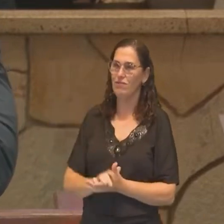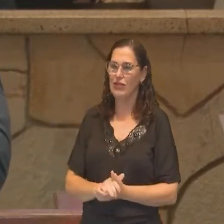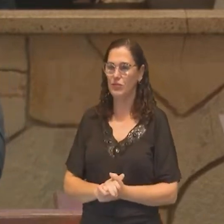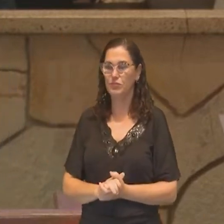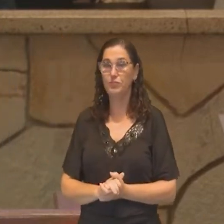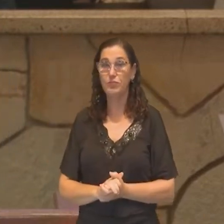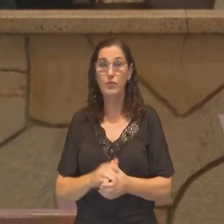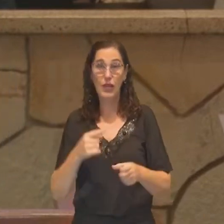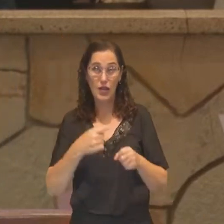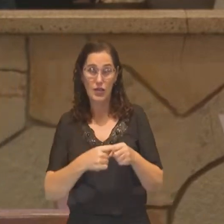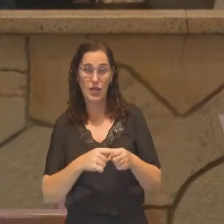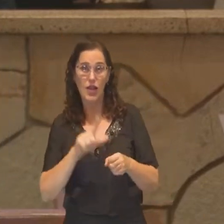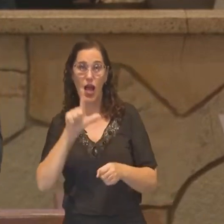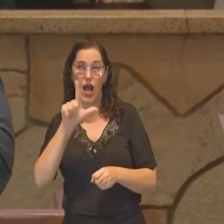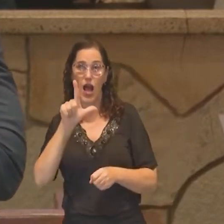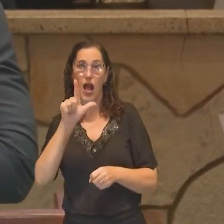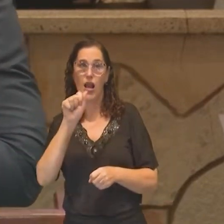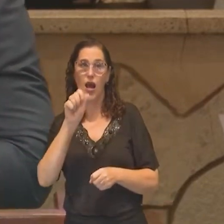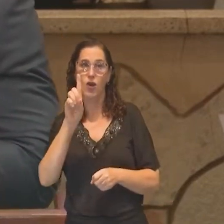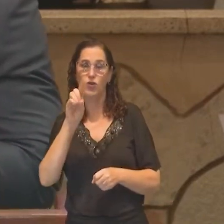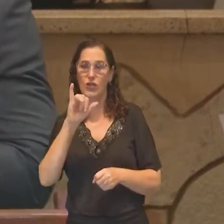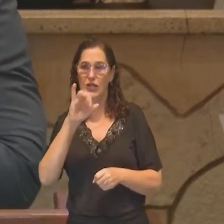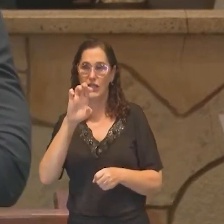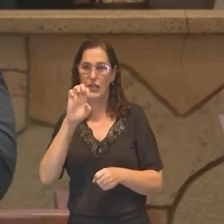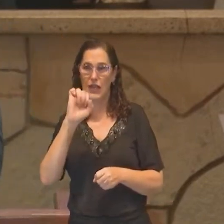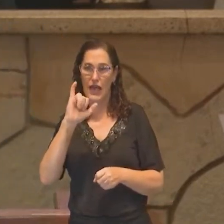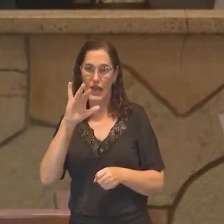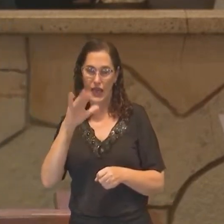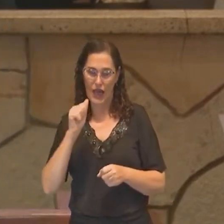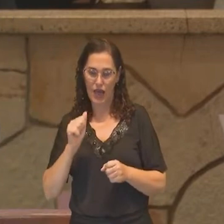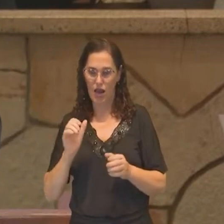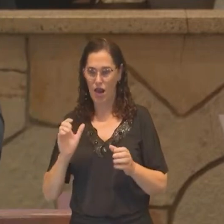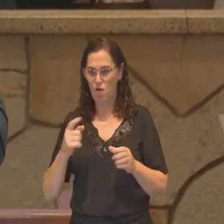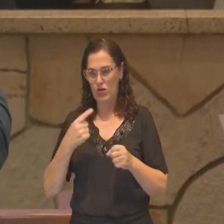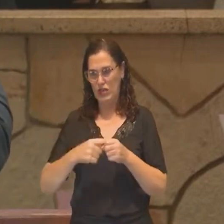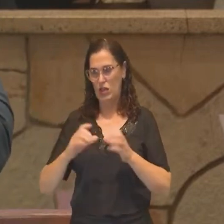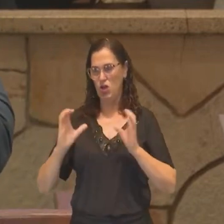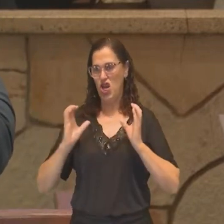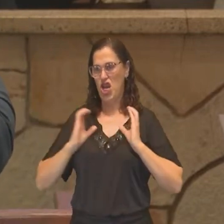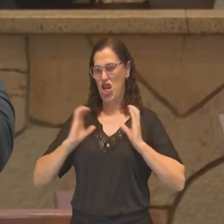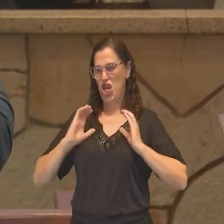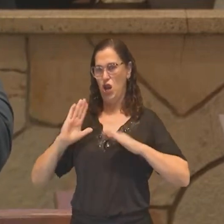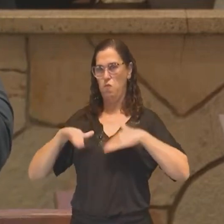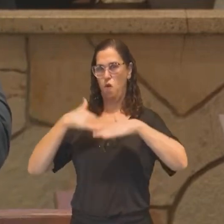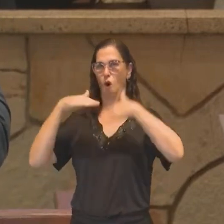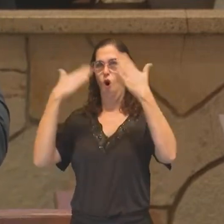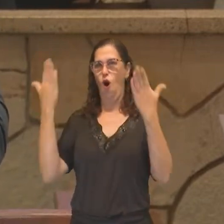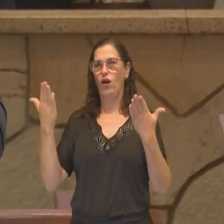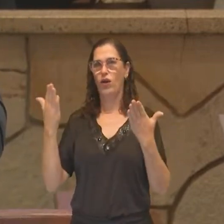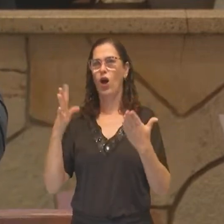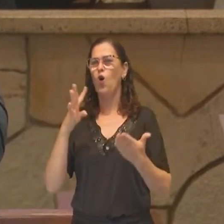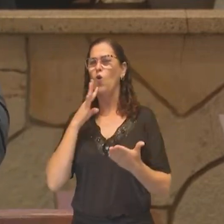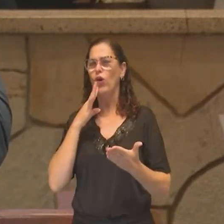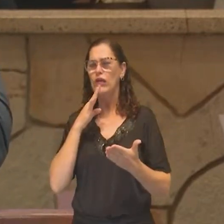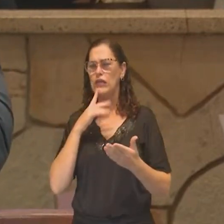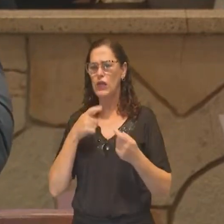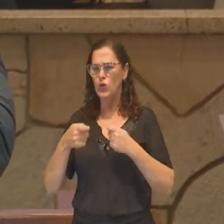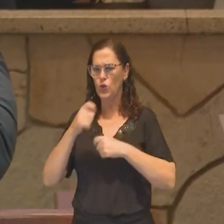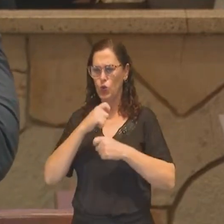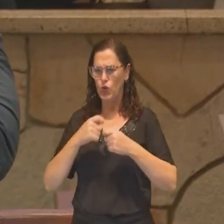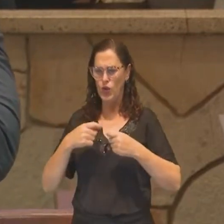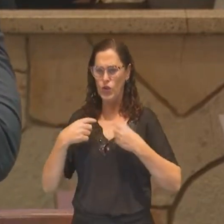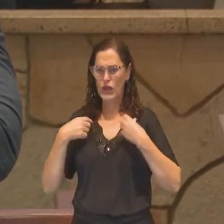Essa cidade, Laodiceia, era uma cidade rica, próspera. Era conhecida pela sua indústria